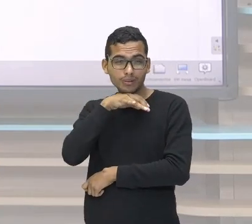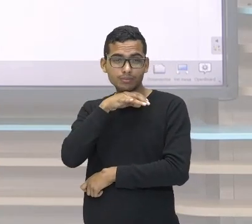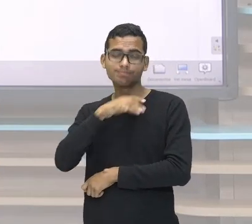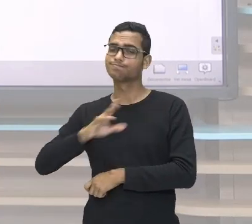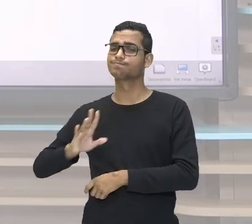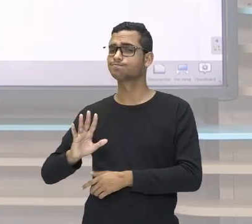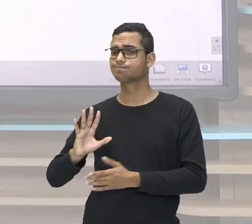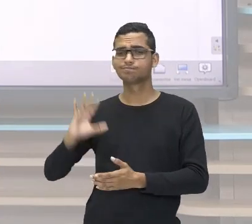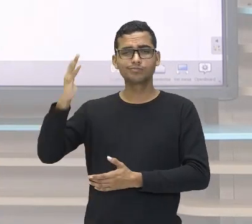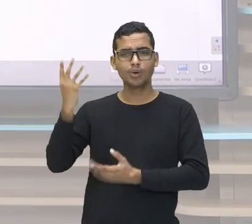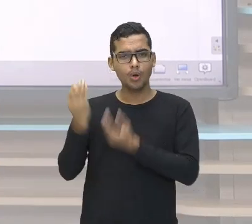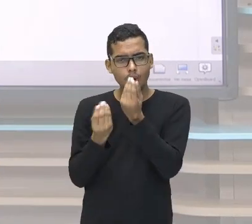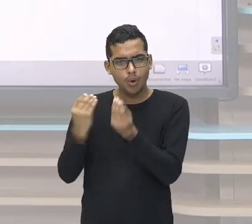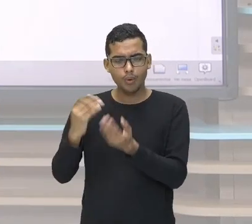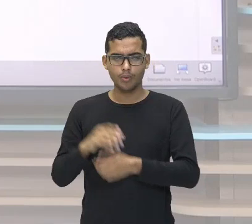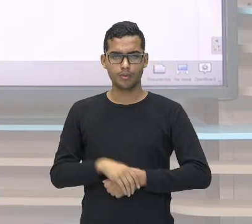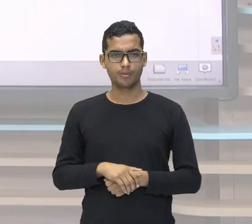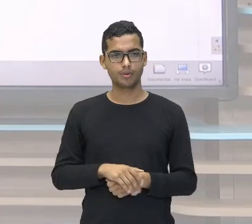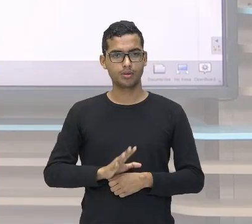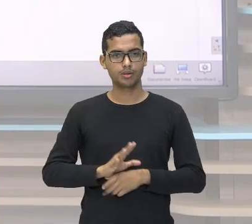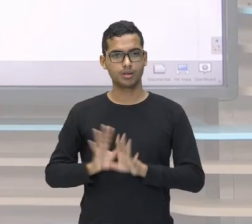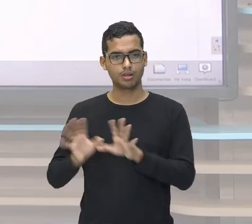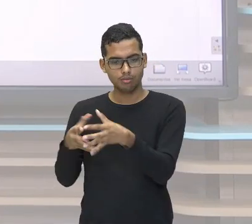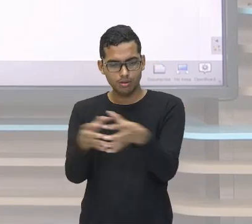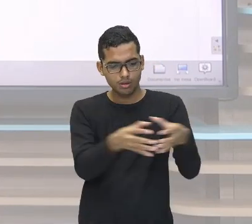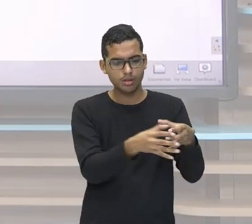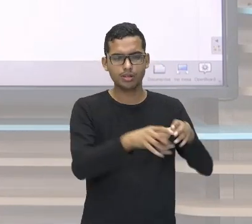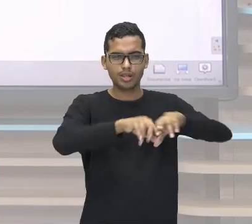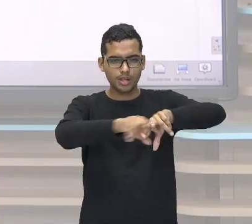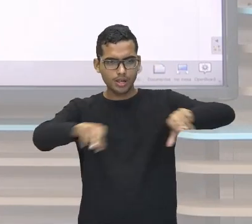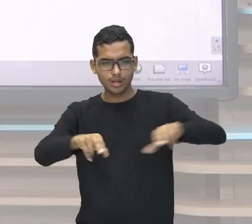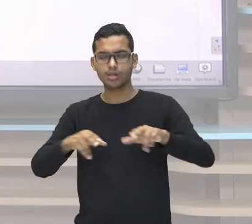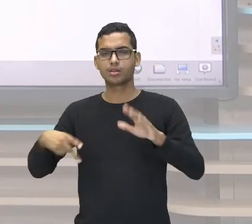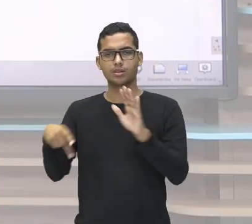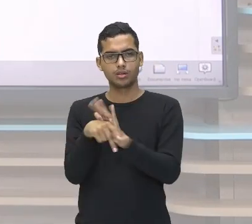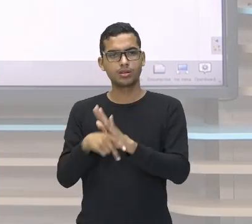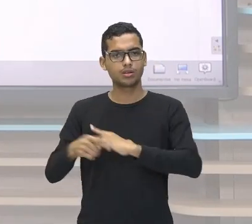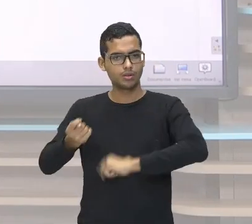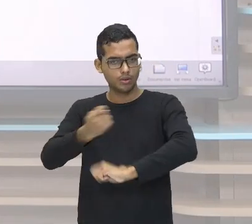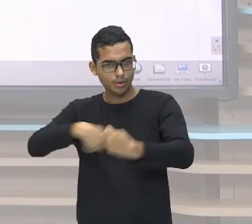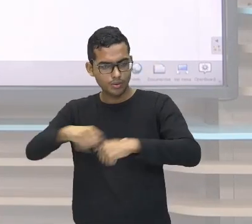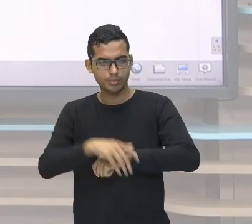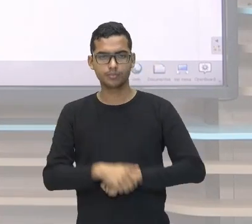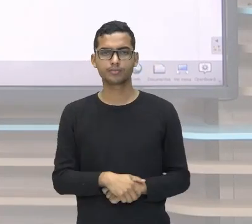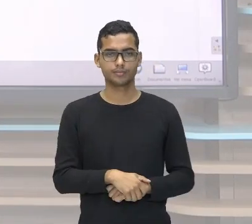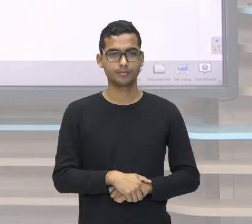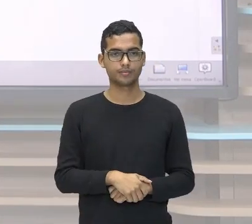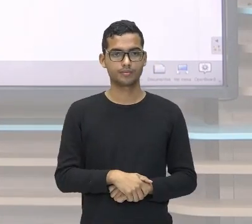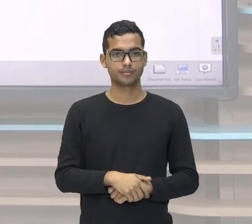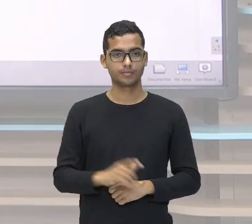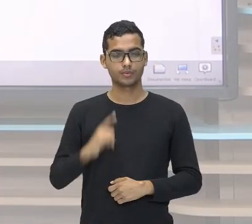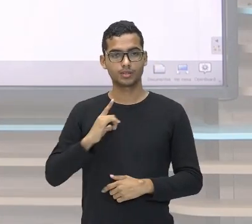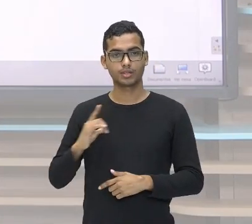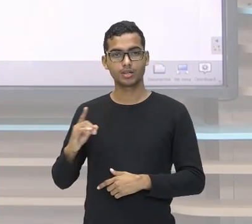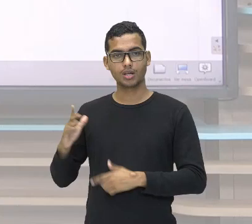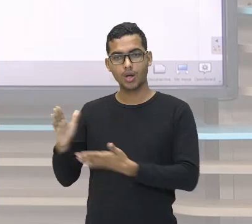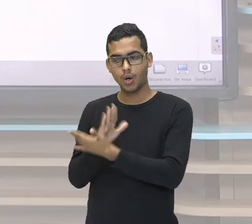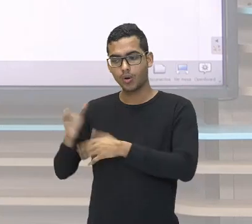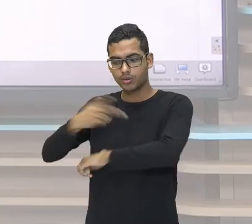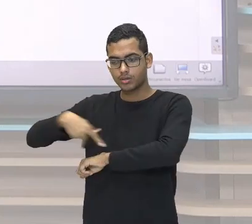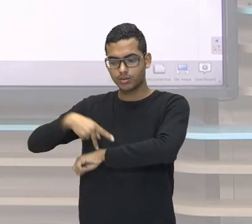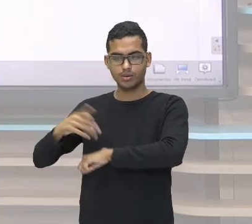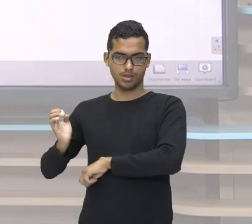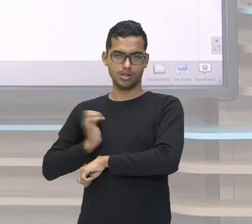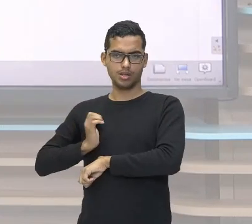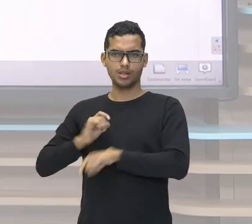acontece aí em mais que um bloco econômico ao redor do mundo. Nós temos blocos econômicos que são só de países ricos, mas nós